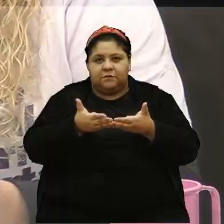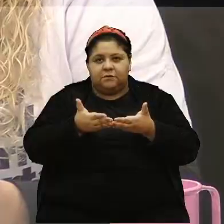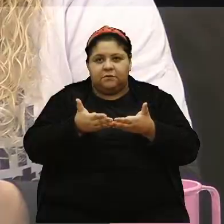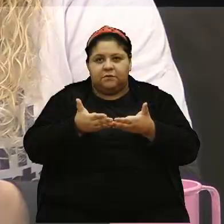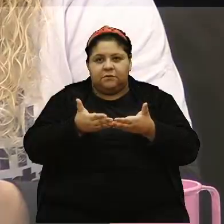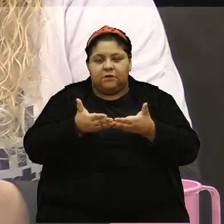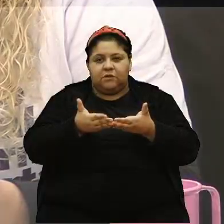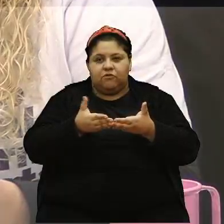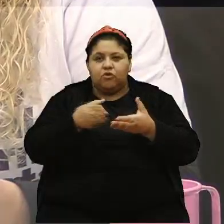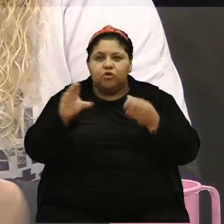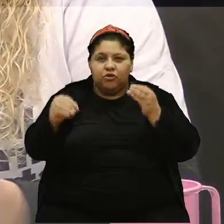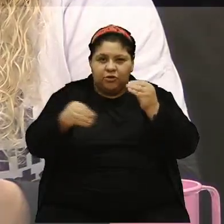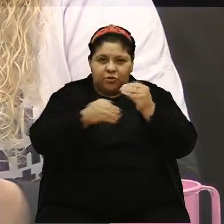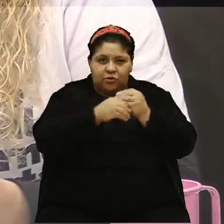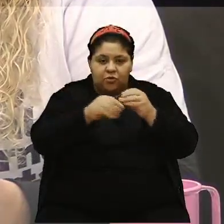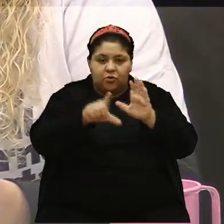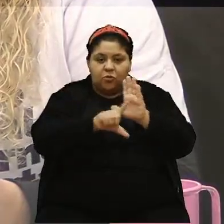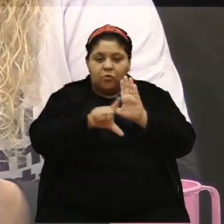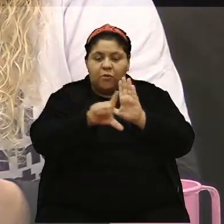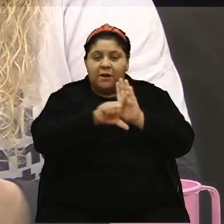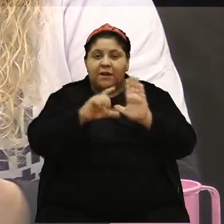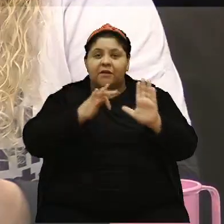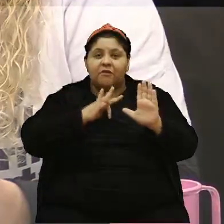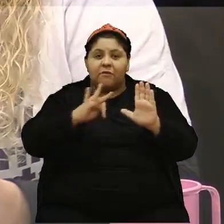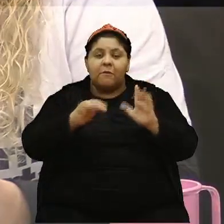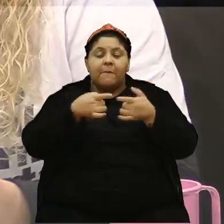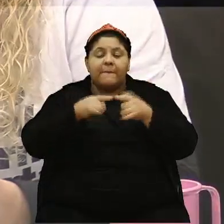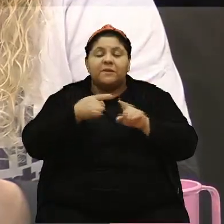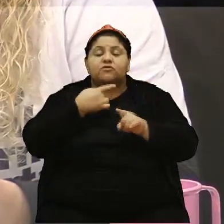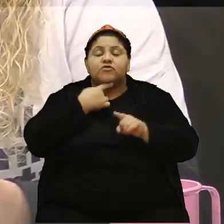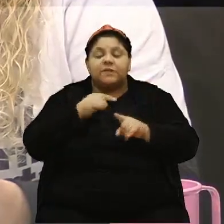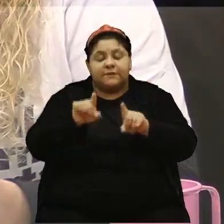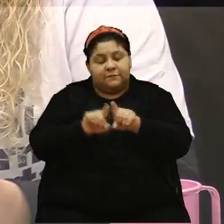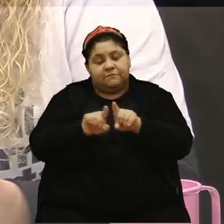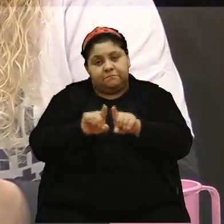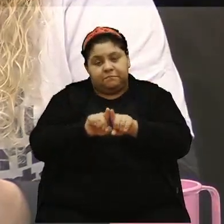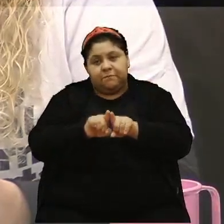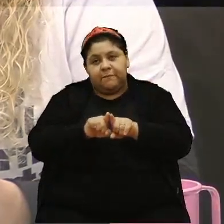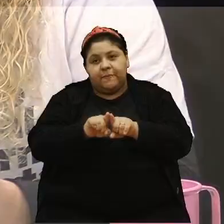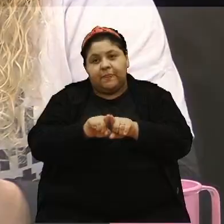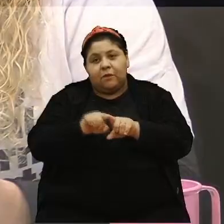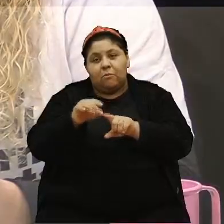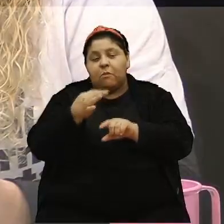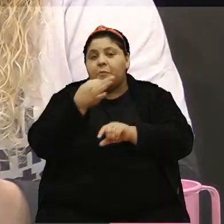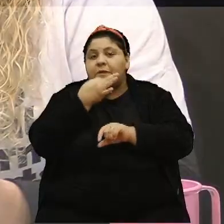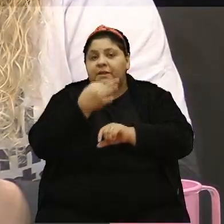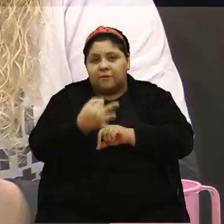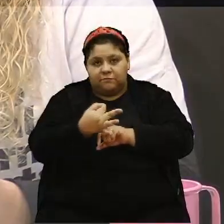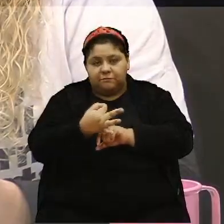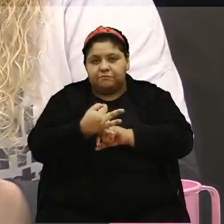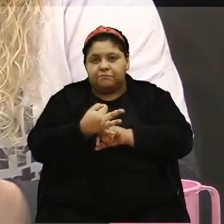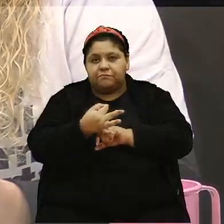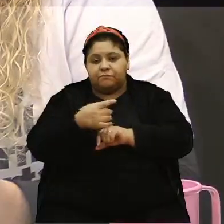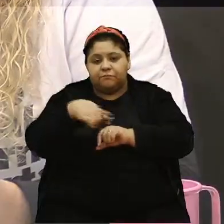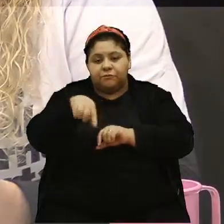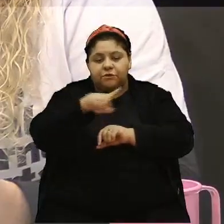a lei federal. Mas eu gostaria também de deixar aqui uma opinião, para o